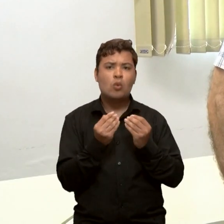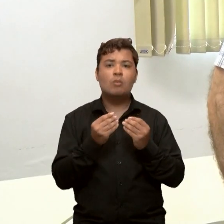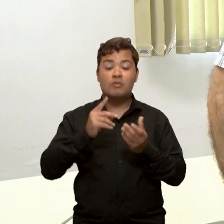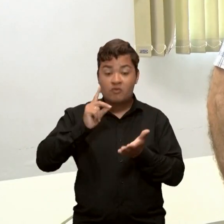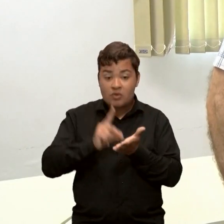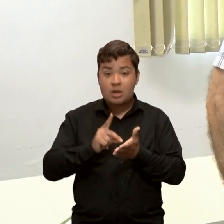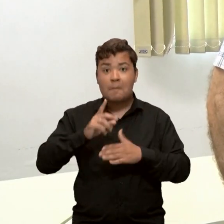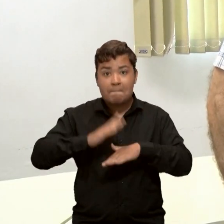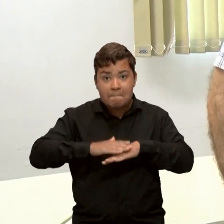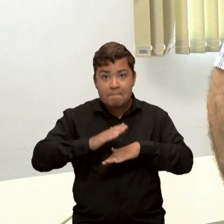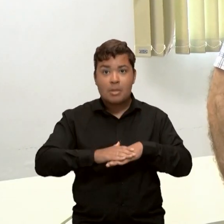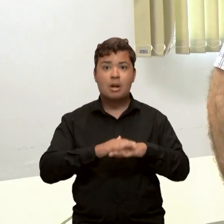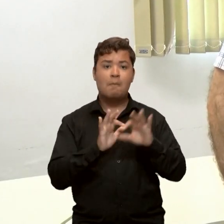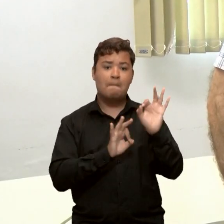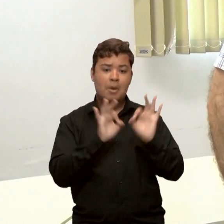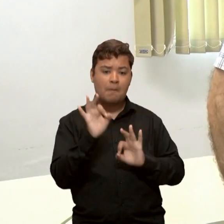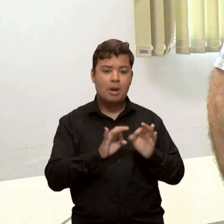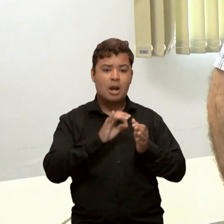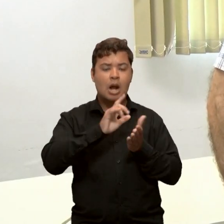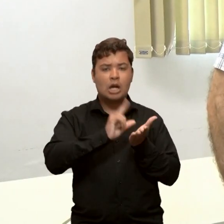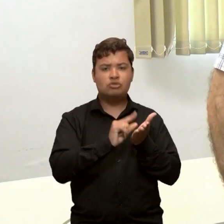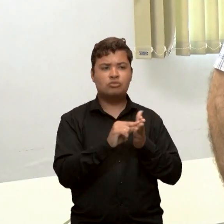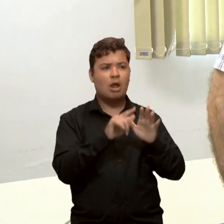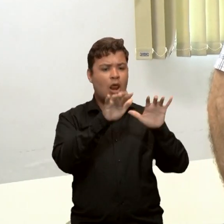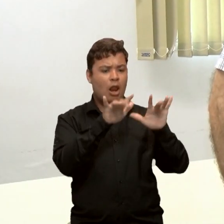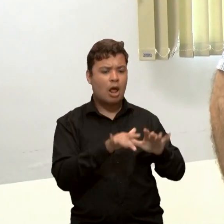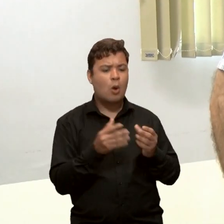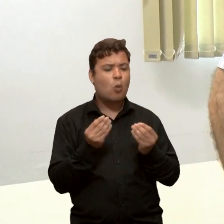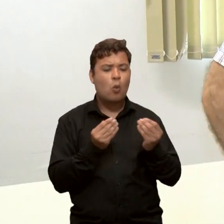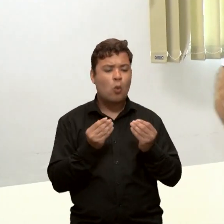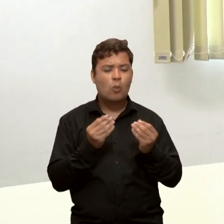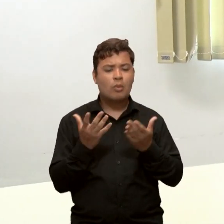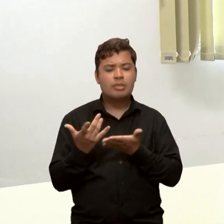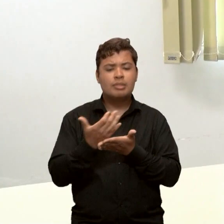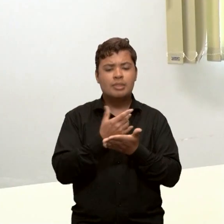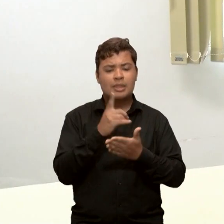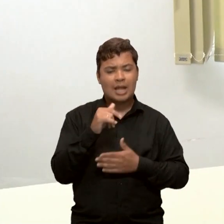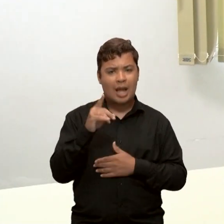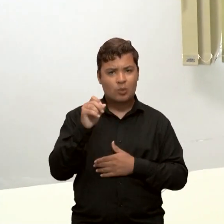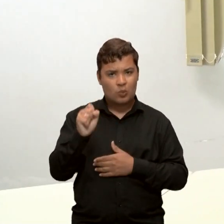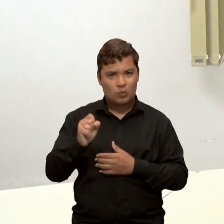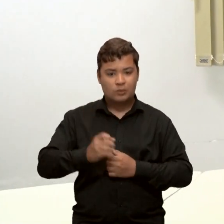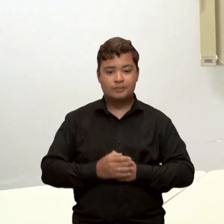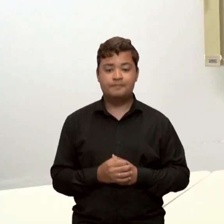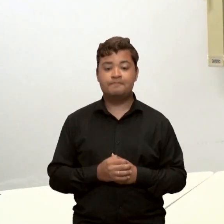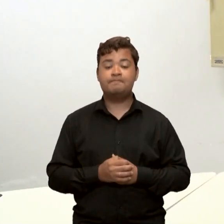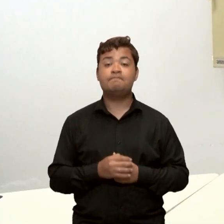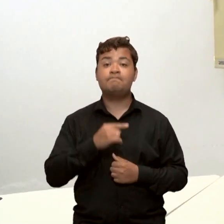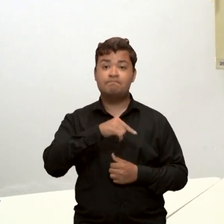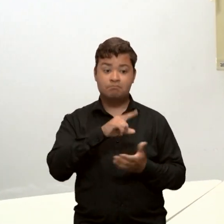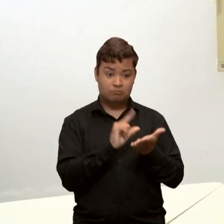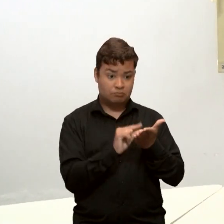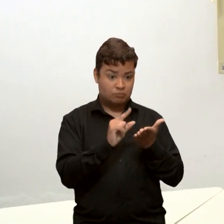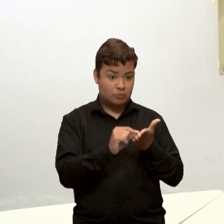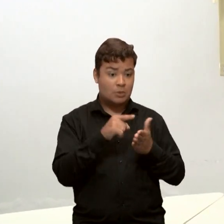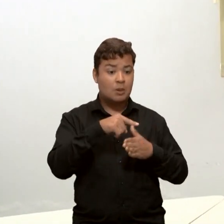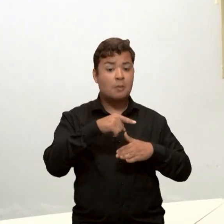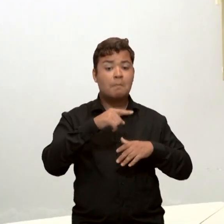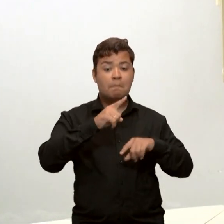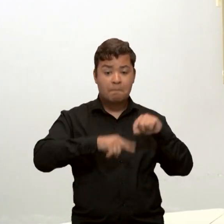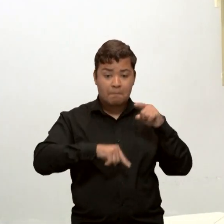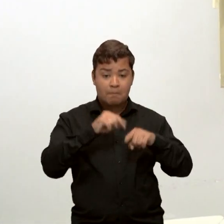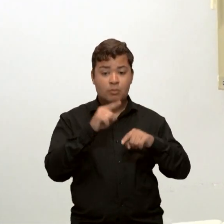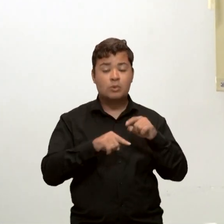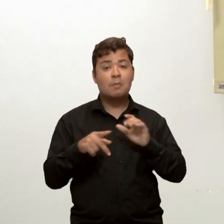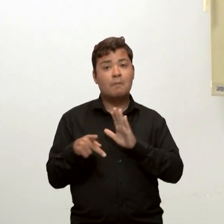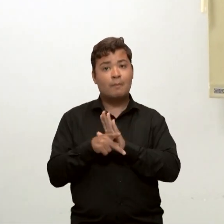do artigo? Com quais dados vocês trabalharam? Bom, então esse artigo aí foi um produto, né, que foi desenvolvido no contexto